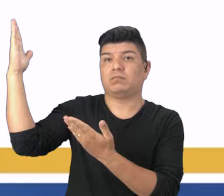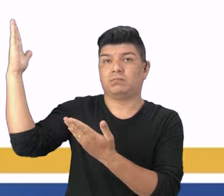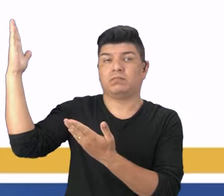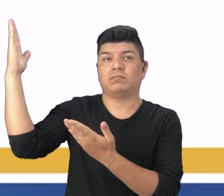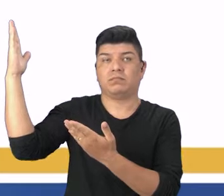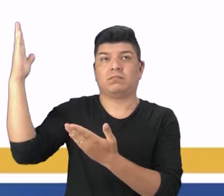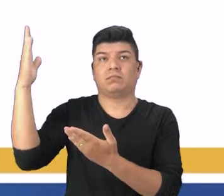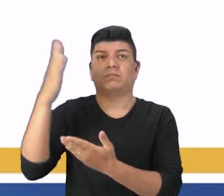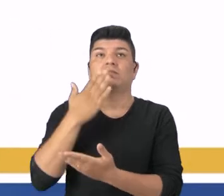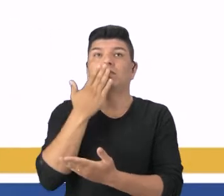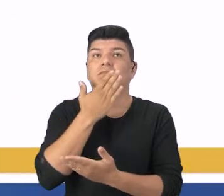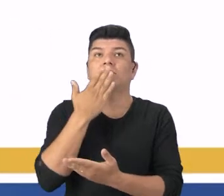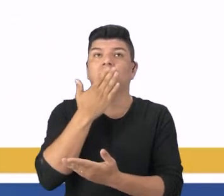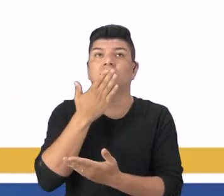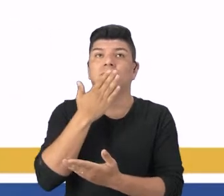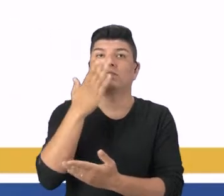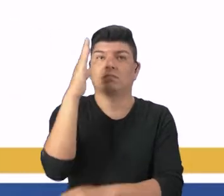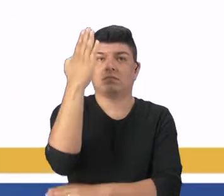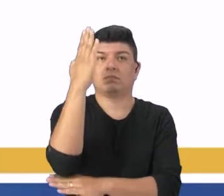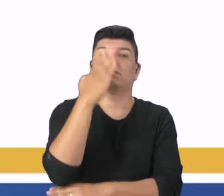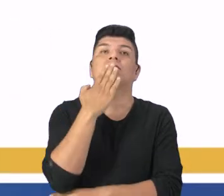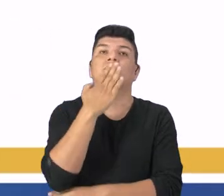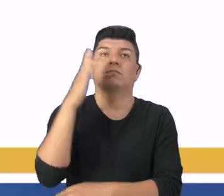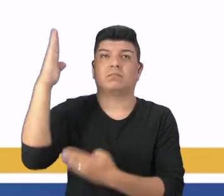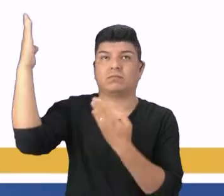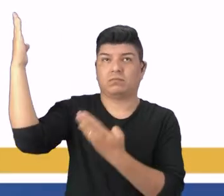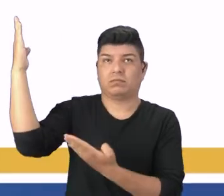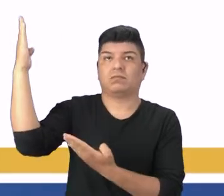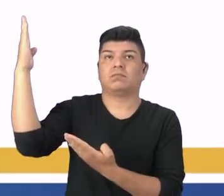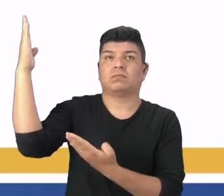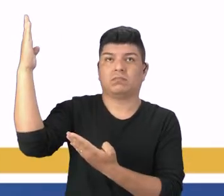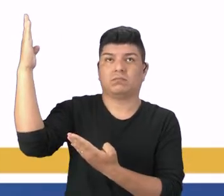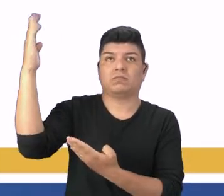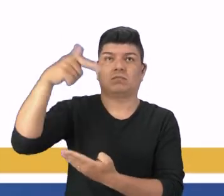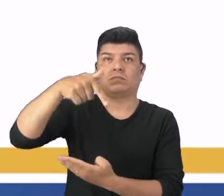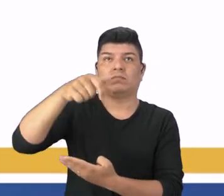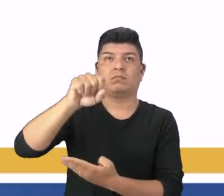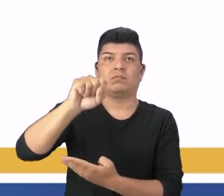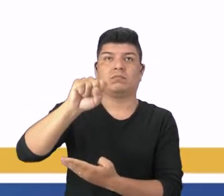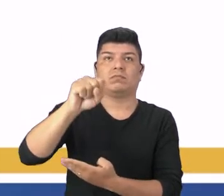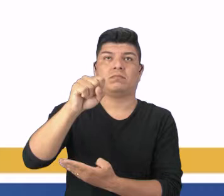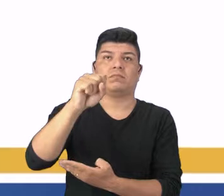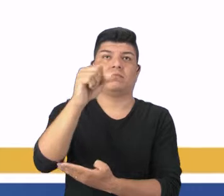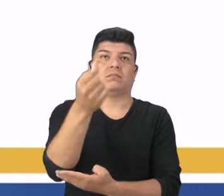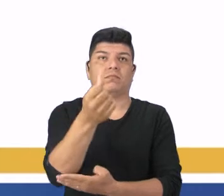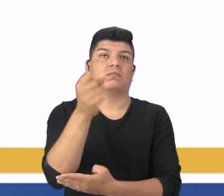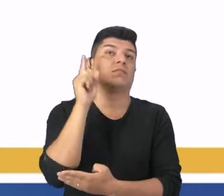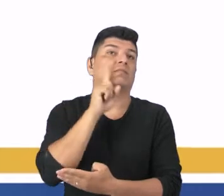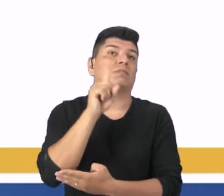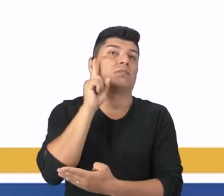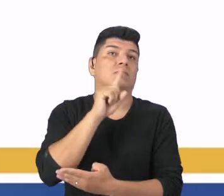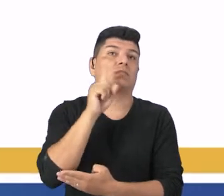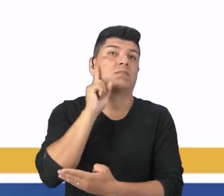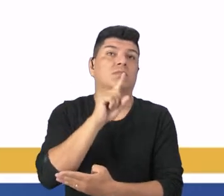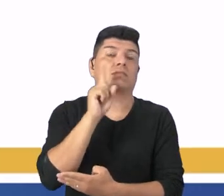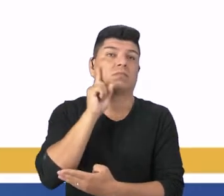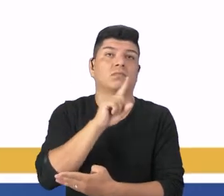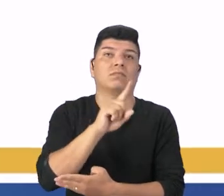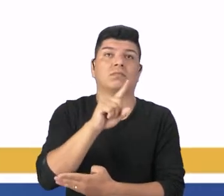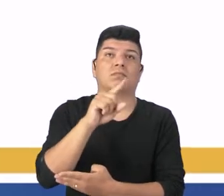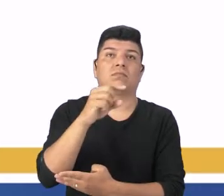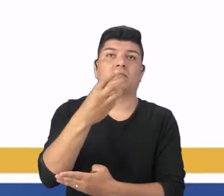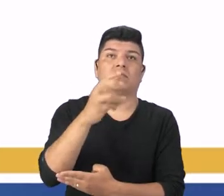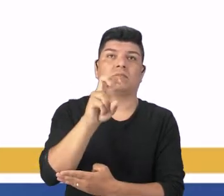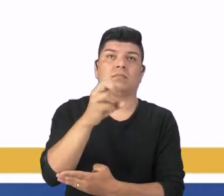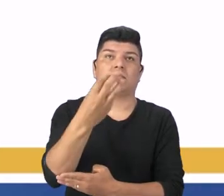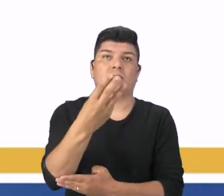mundial de cana-de-açúcar, com 768 milhões de toneladas, Estados Unidos com 356